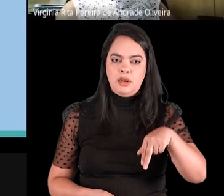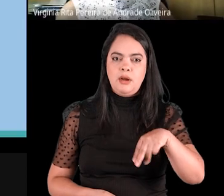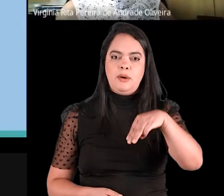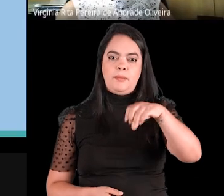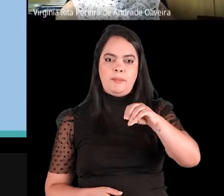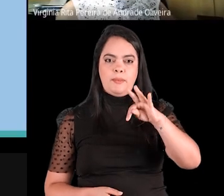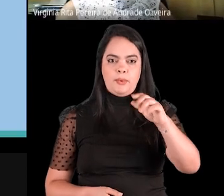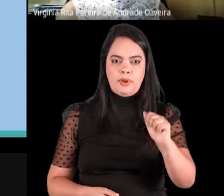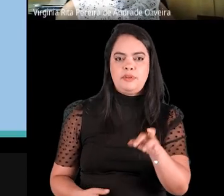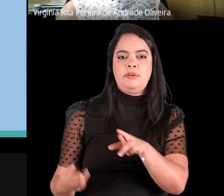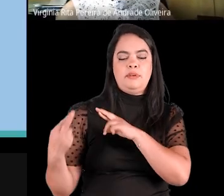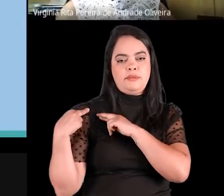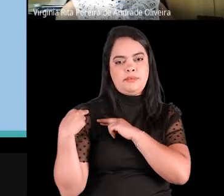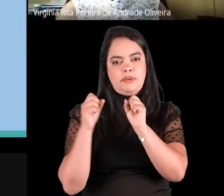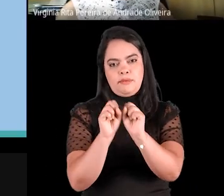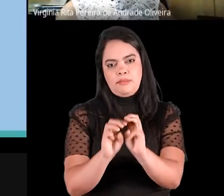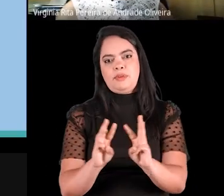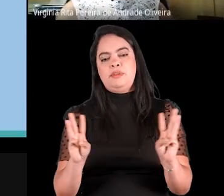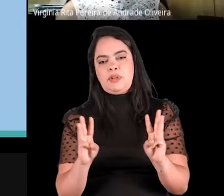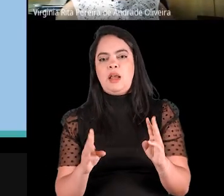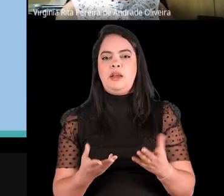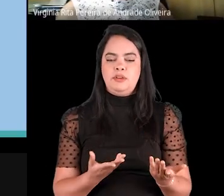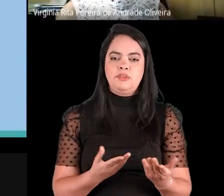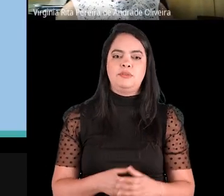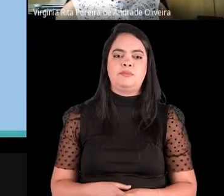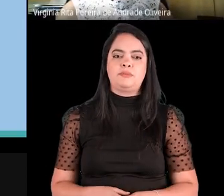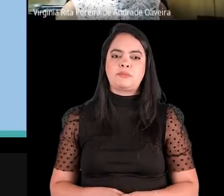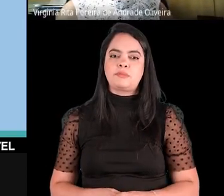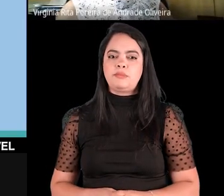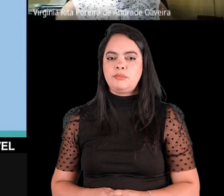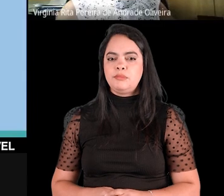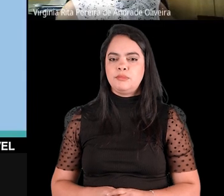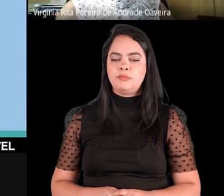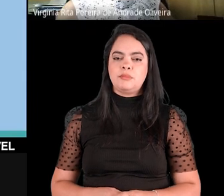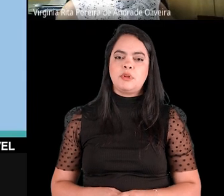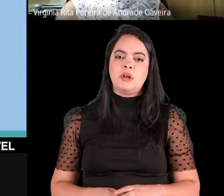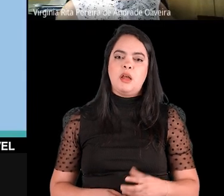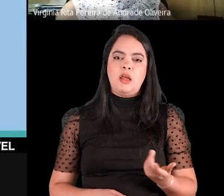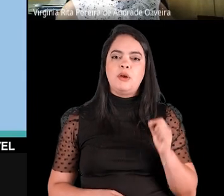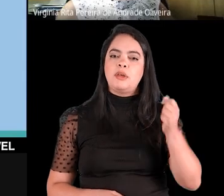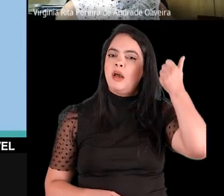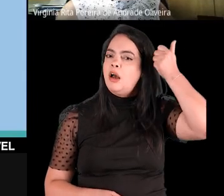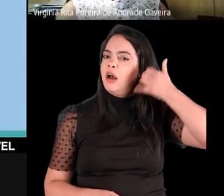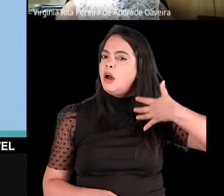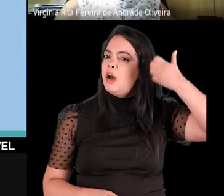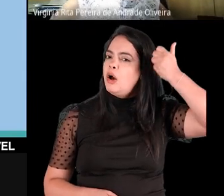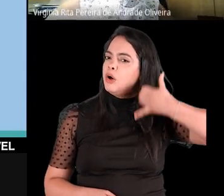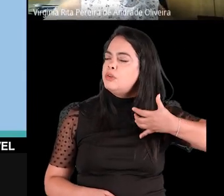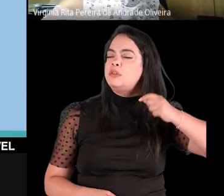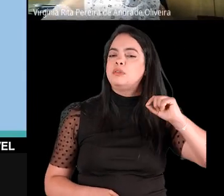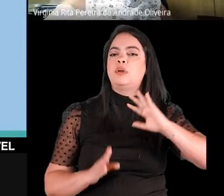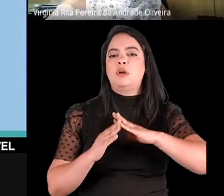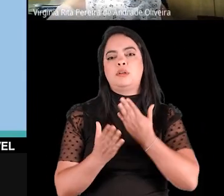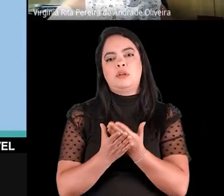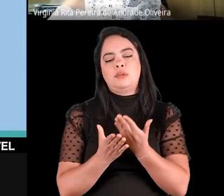responsável por esse site, por esse blog Ver com Palavras, é a Audiodescrição na Escola, Abrindo Caminhos para a Leitura de